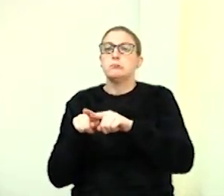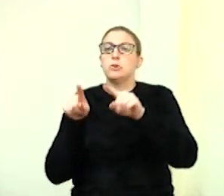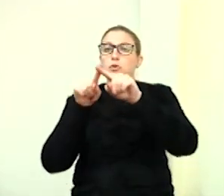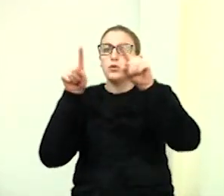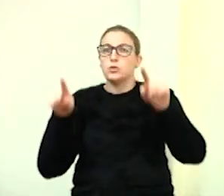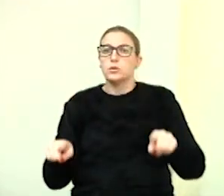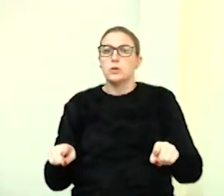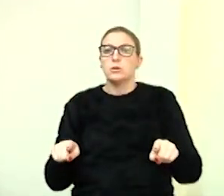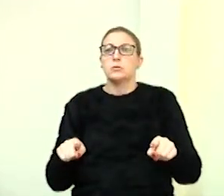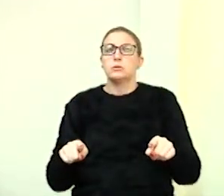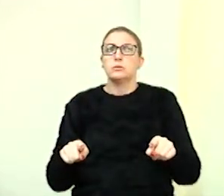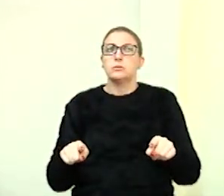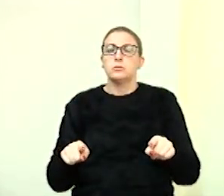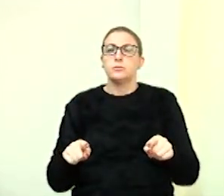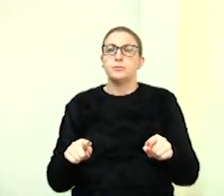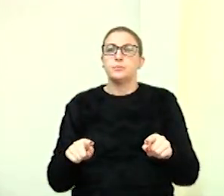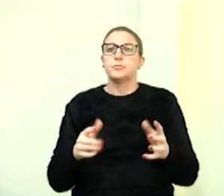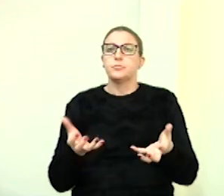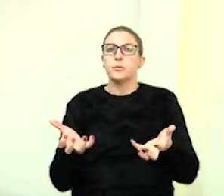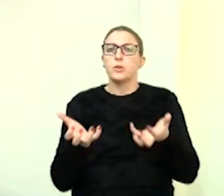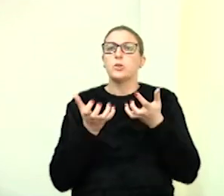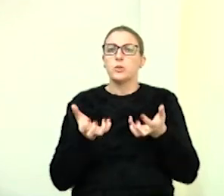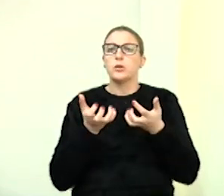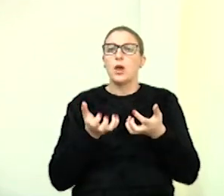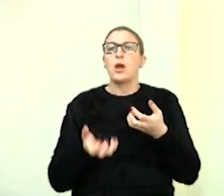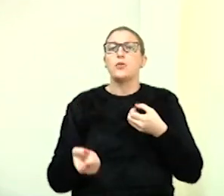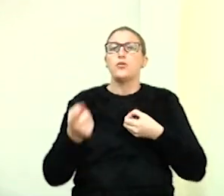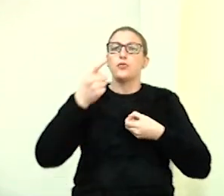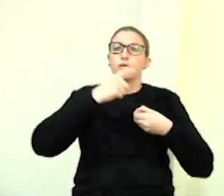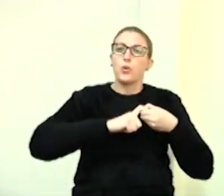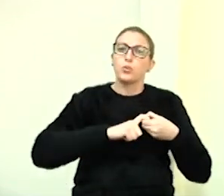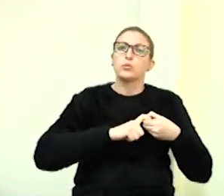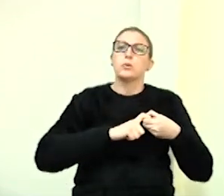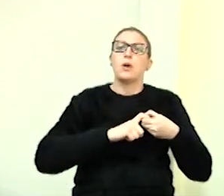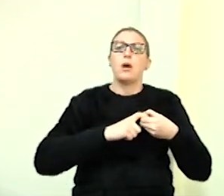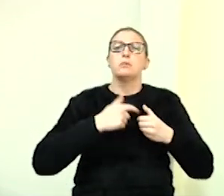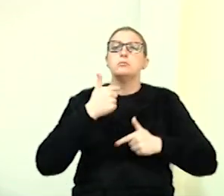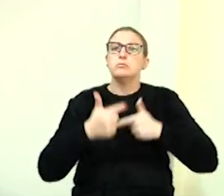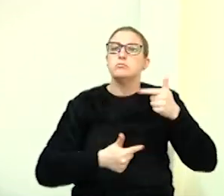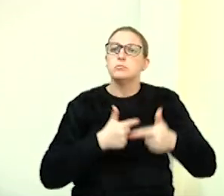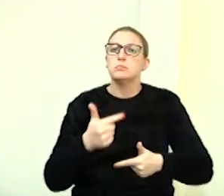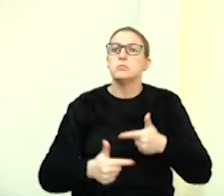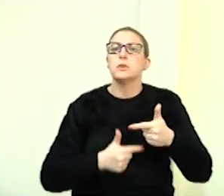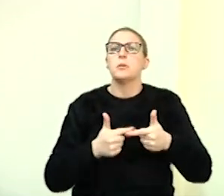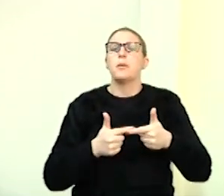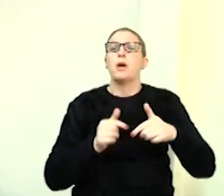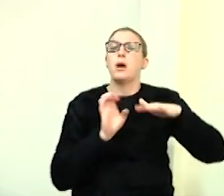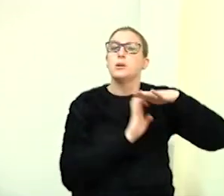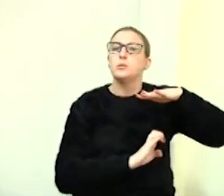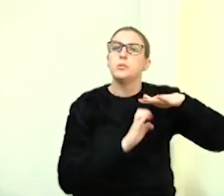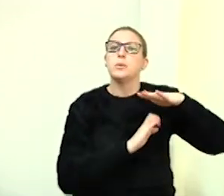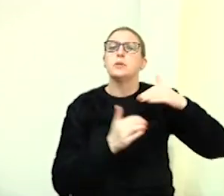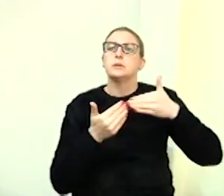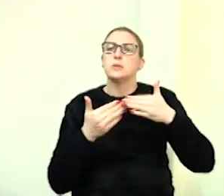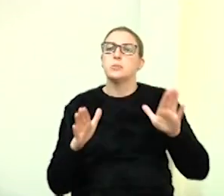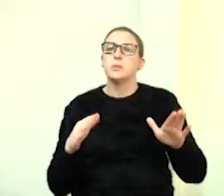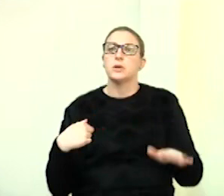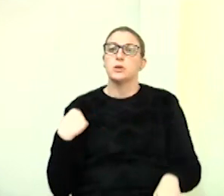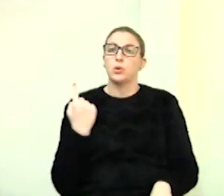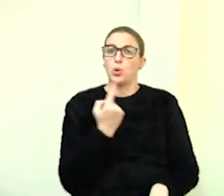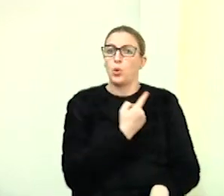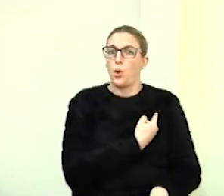buscarem a retomada, para concluir, senhor presidente, a retomada das suas empresas e nós,